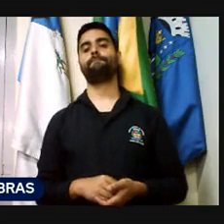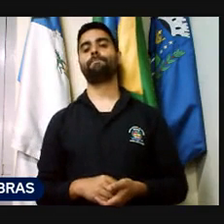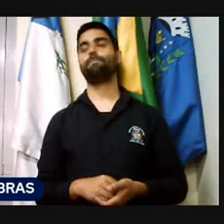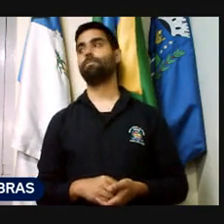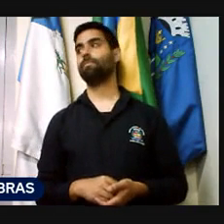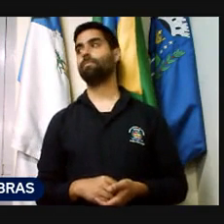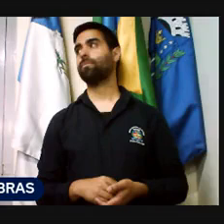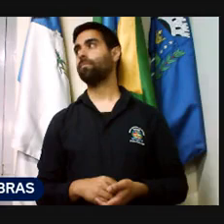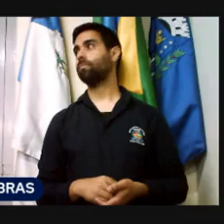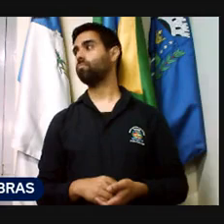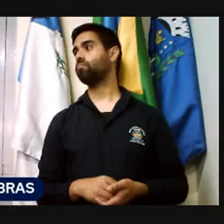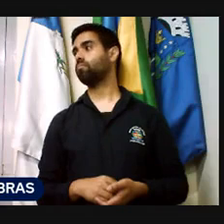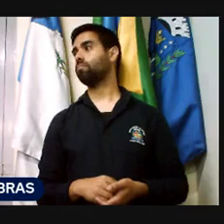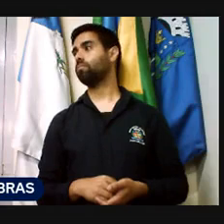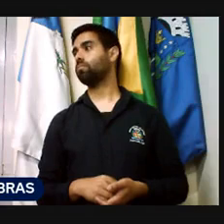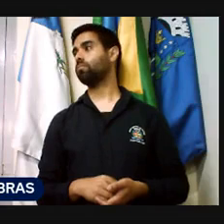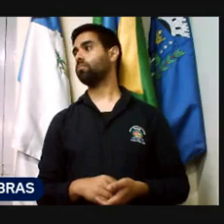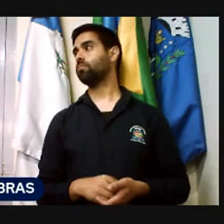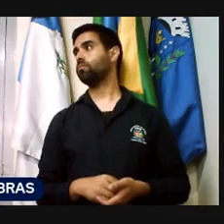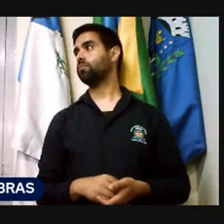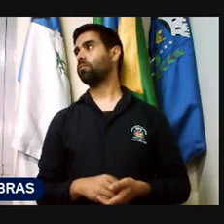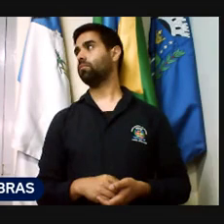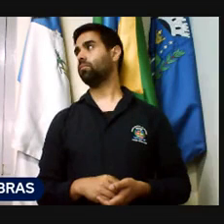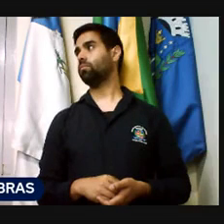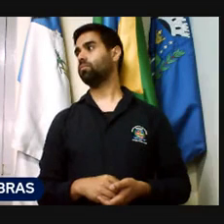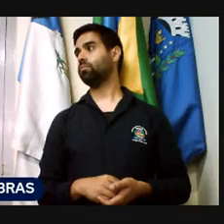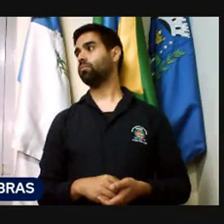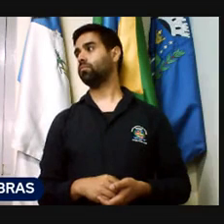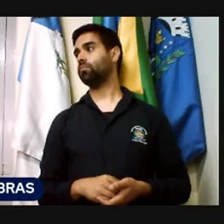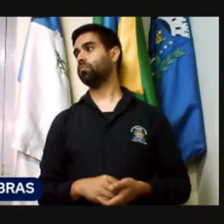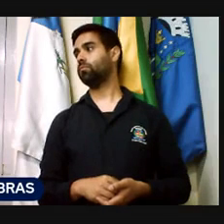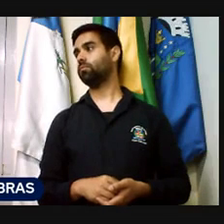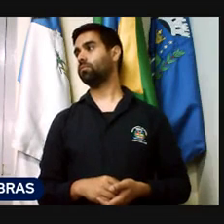O que foi retirado aqui, Bruno?